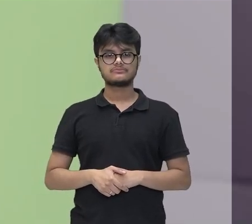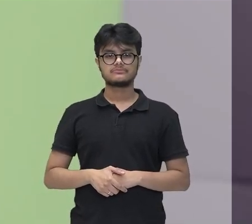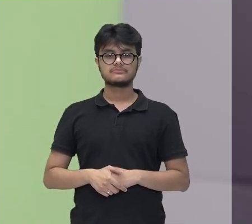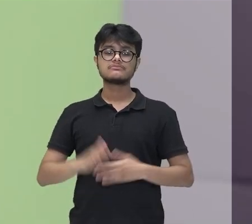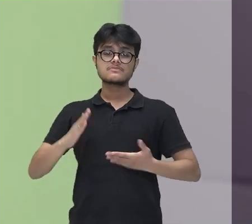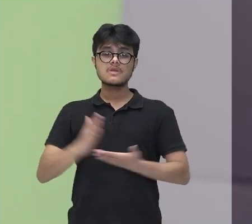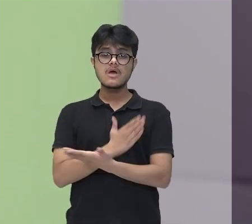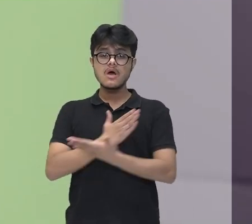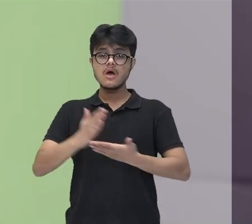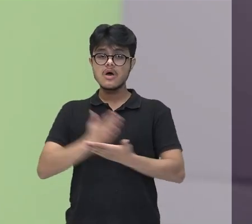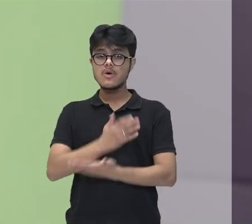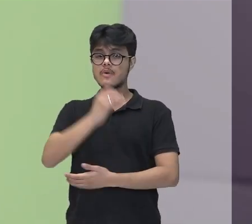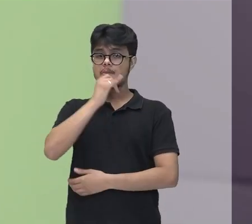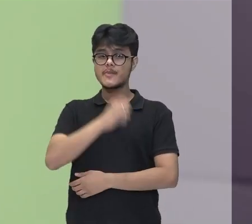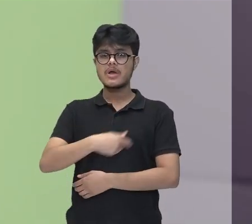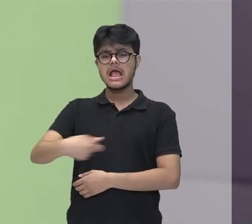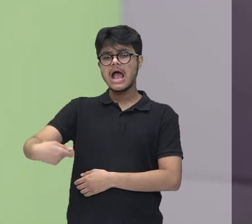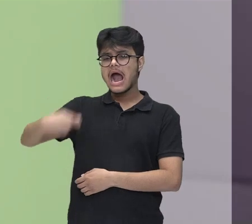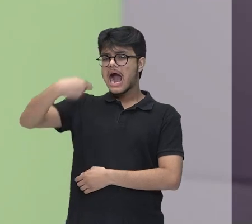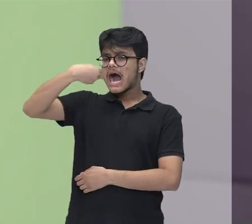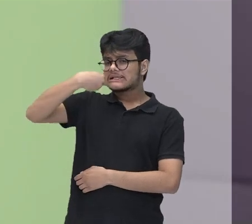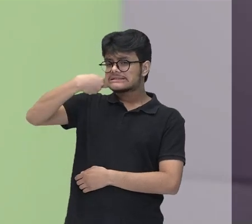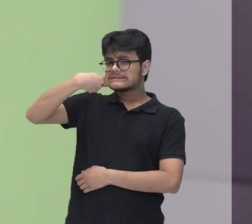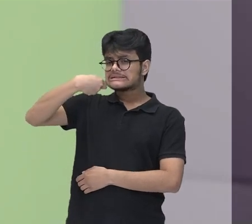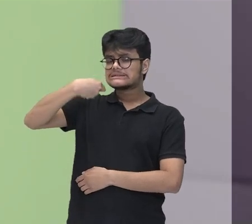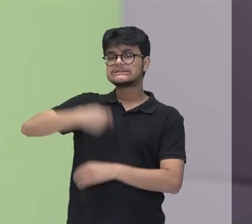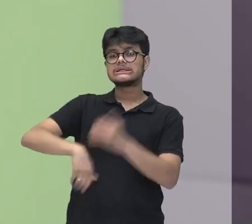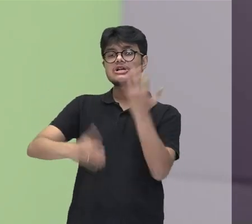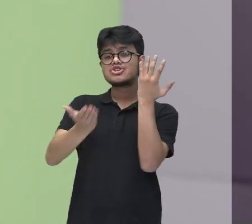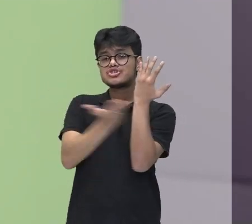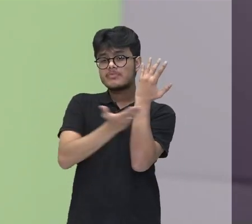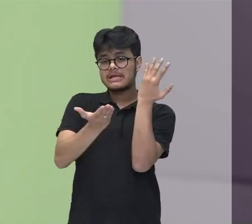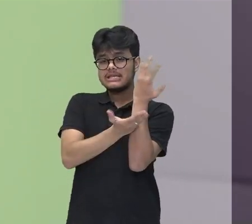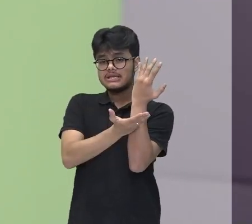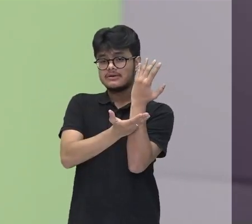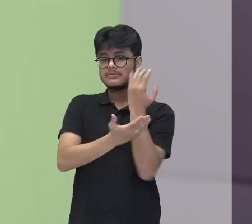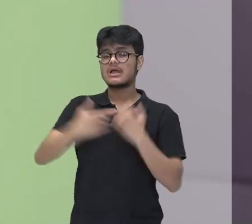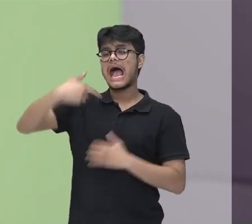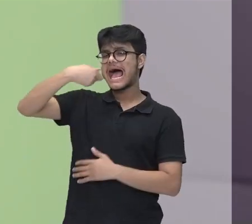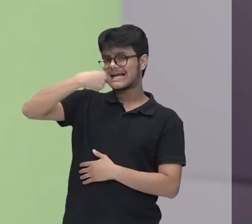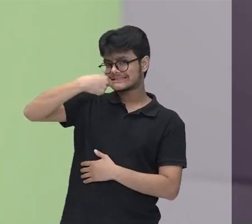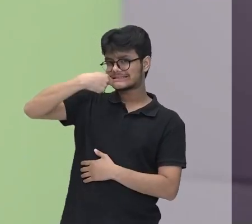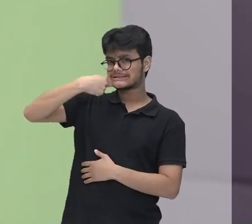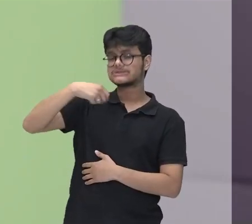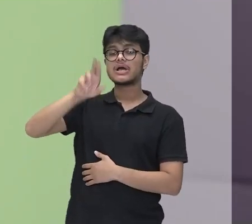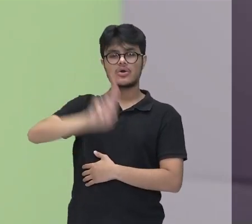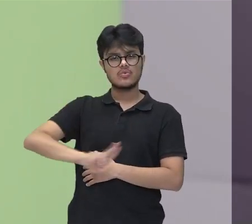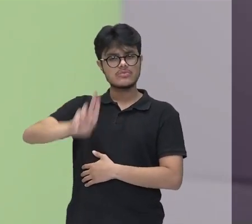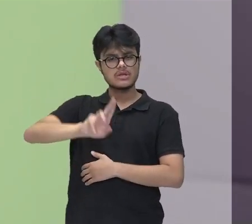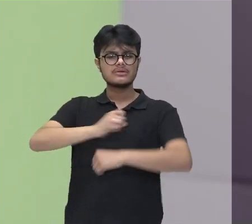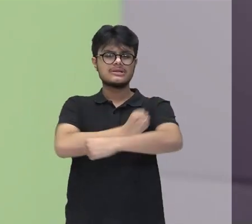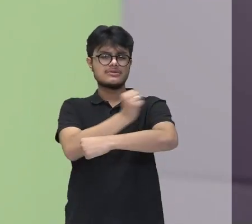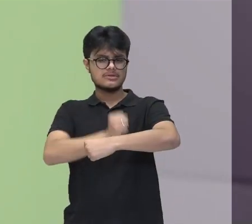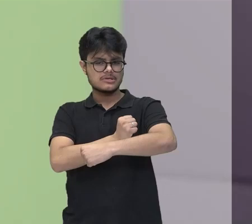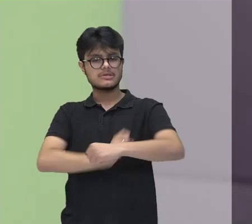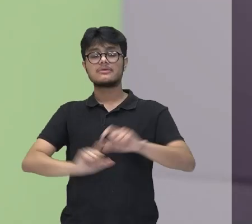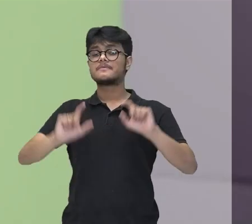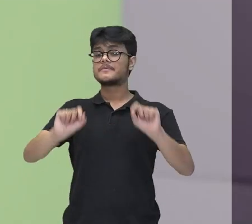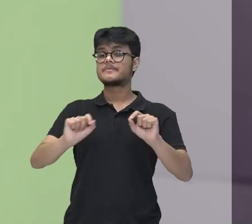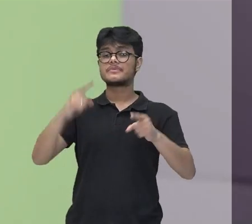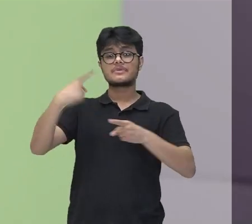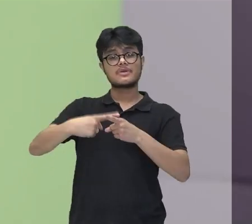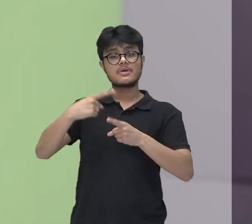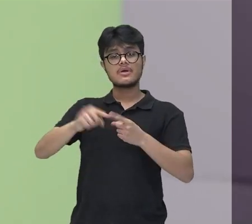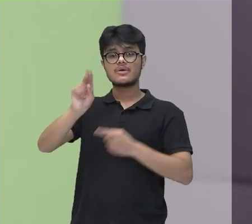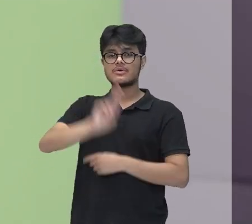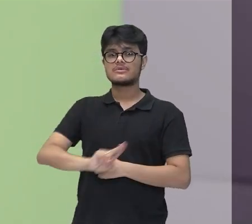de pau, por exemplo. As colheres de pau justamente são muito utilizadas na cozinha por conta